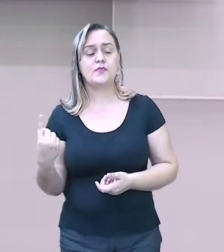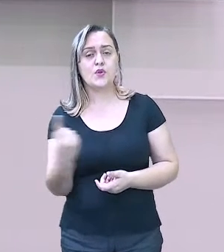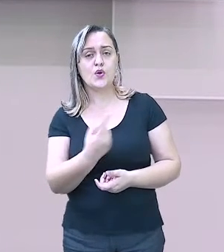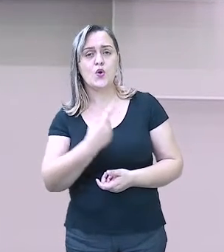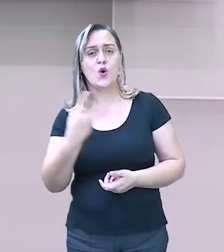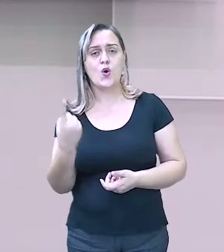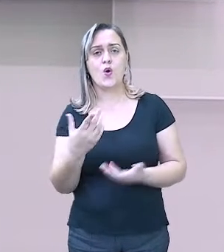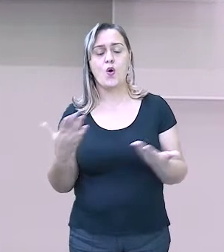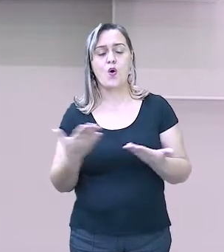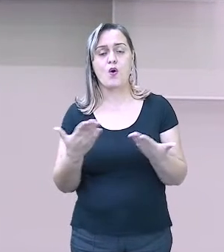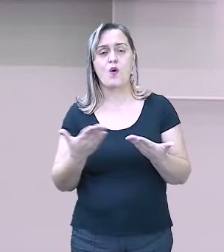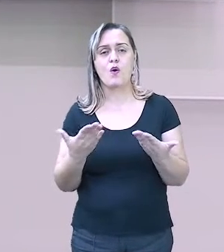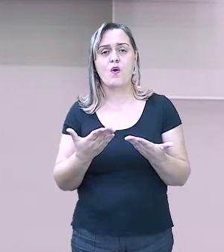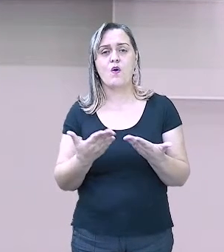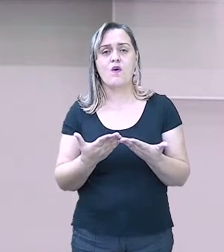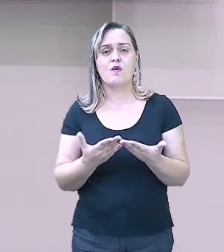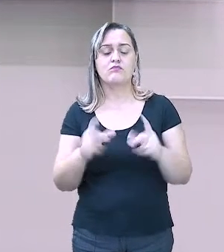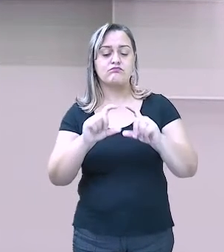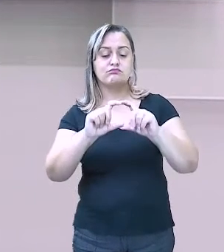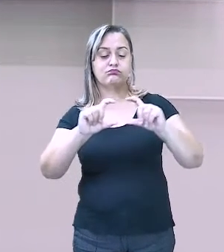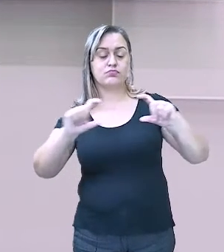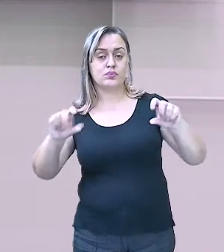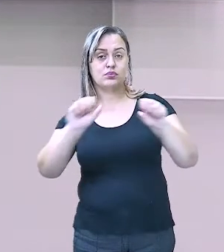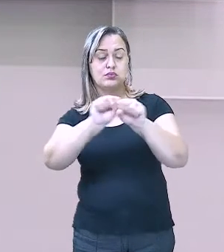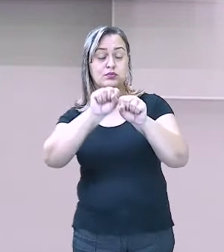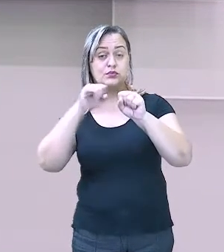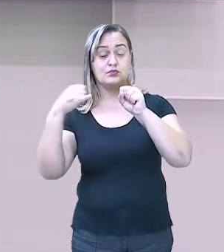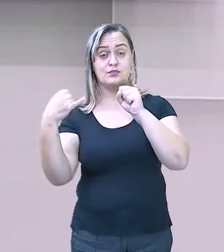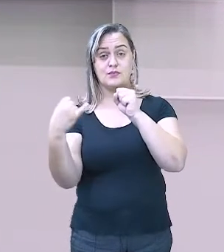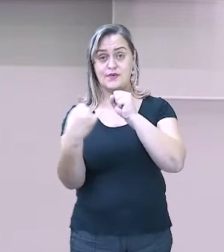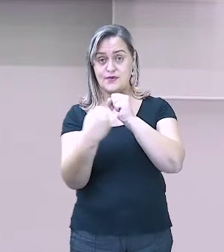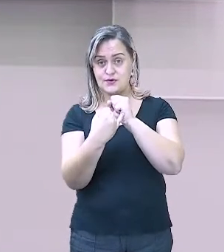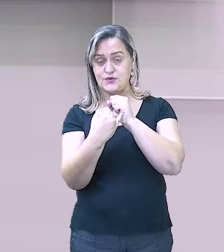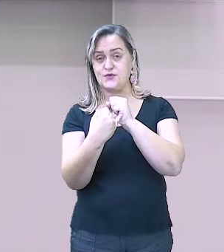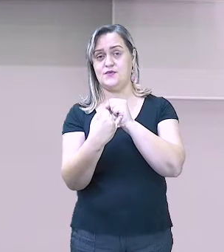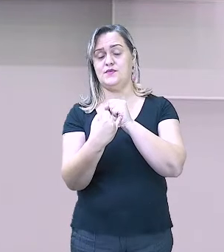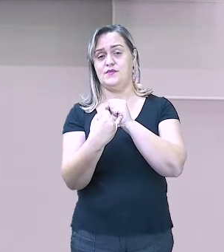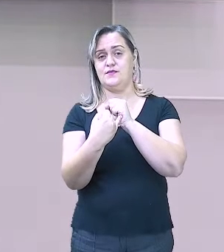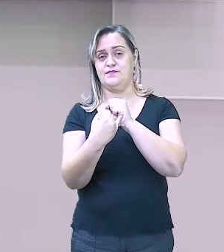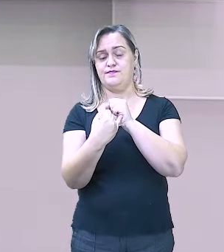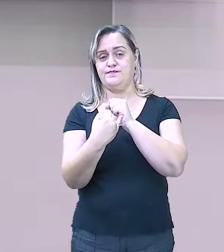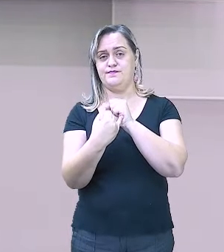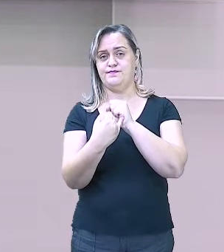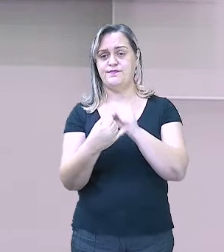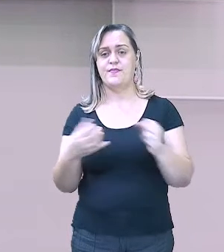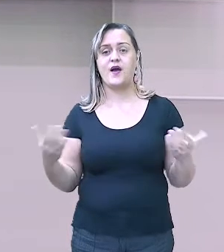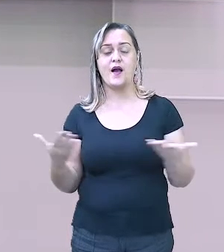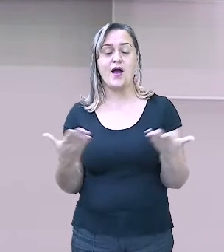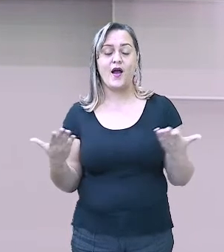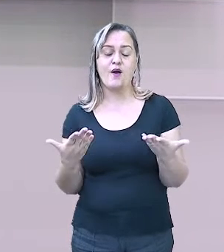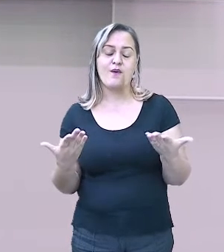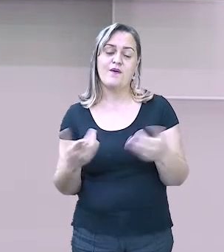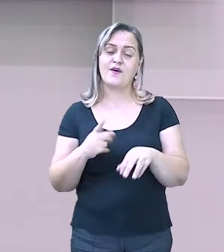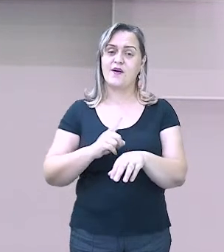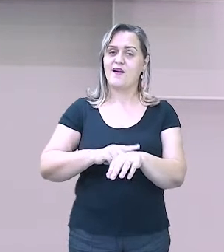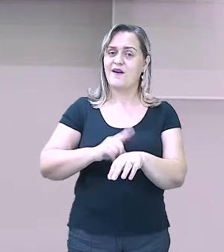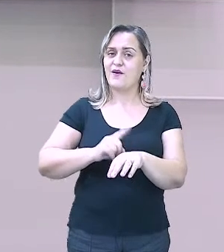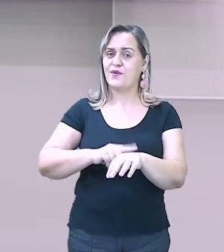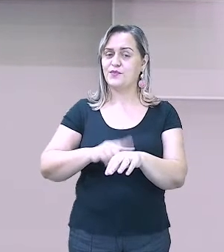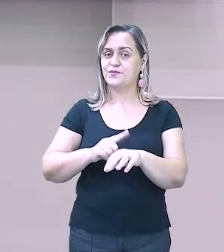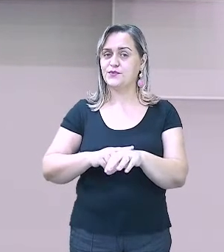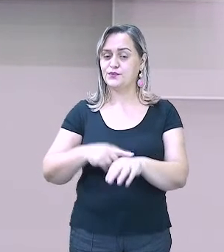o assunto sobre locução adjetiva. Agora é momento da nossa